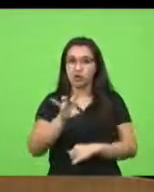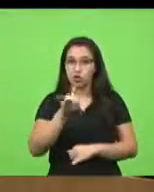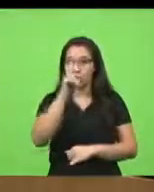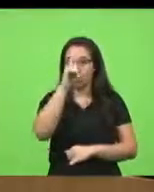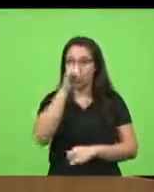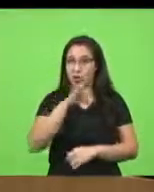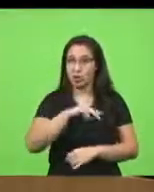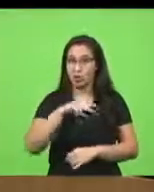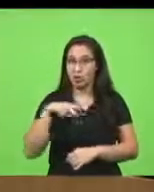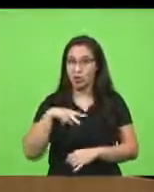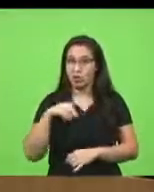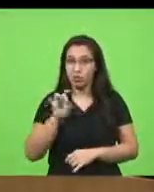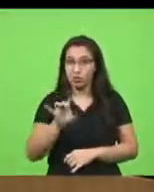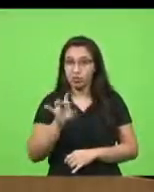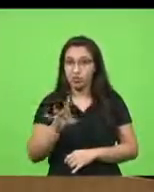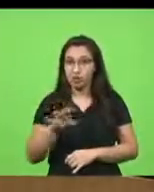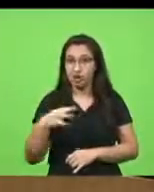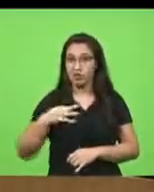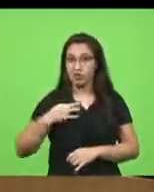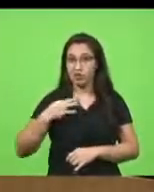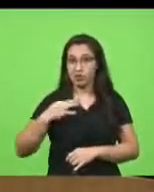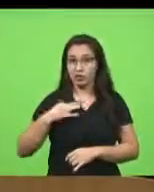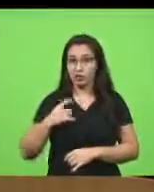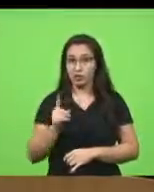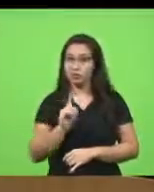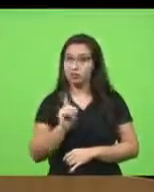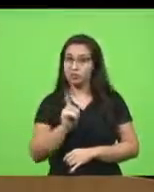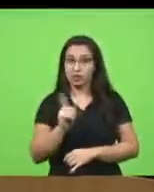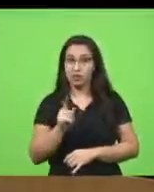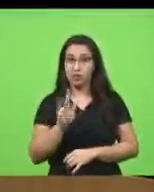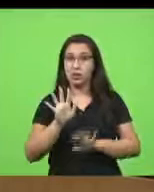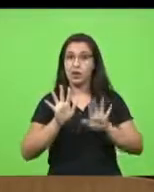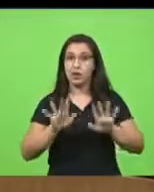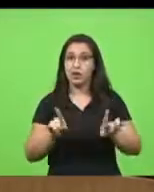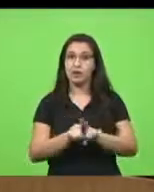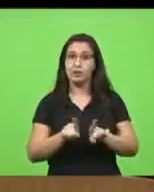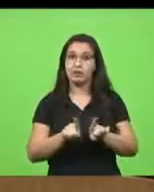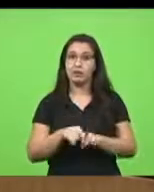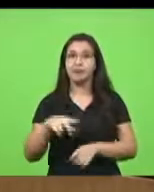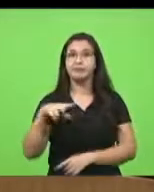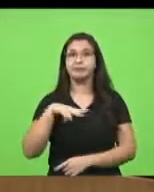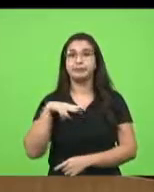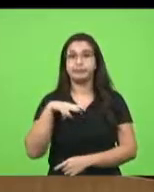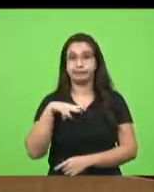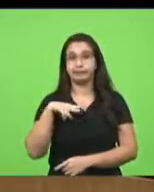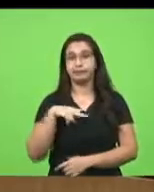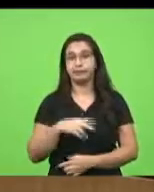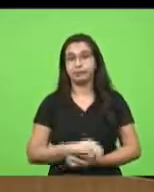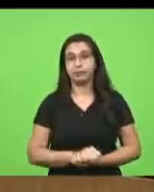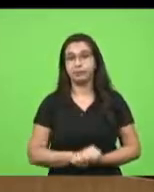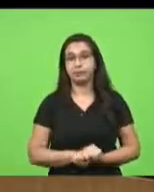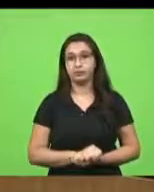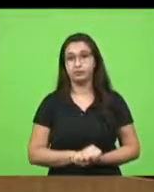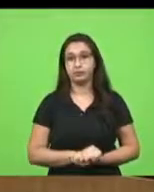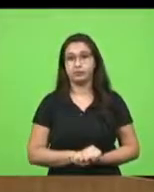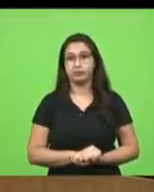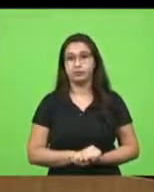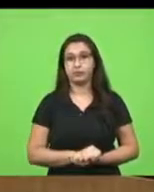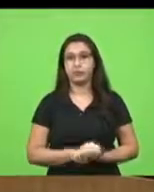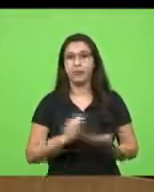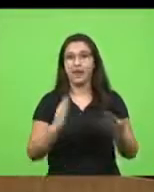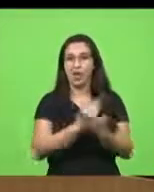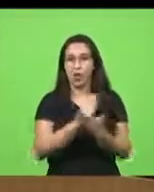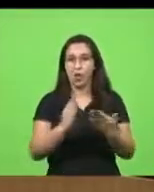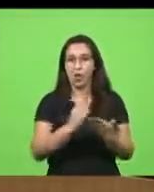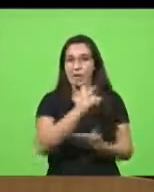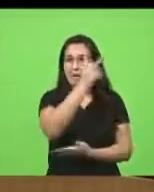não só dos hospitais filantrópicos, mas também dos hospitais privados. Algumas prefeituras e